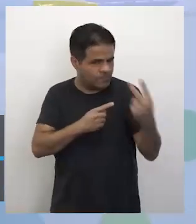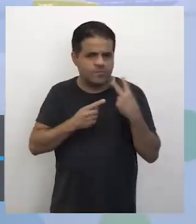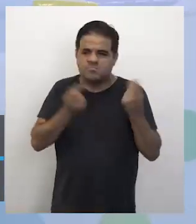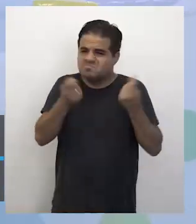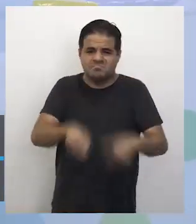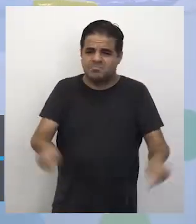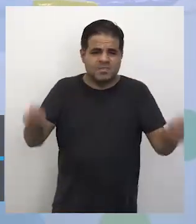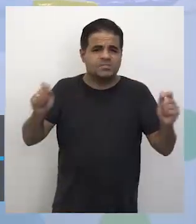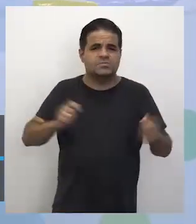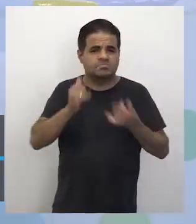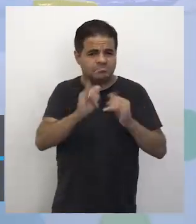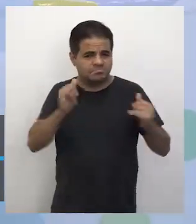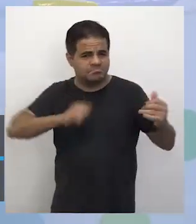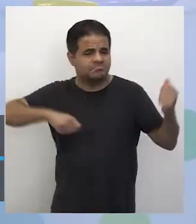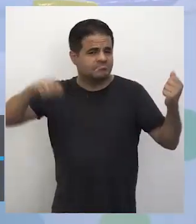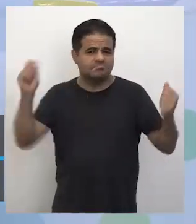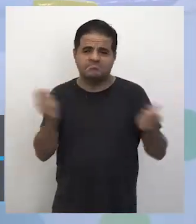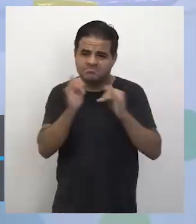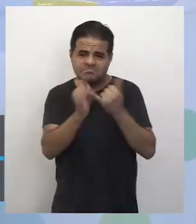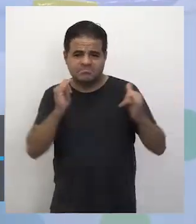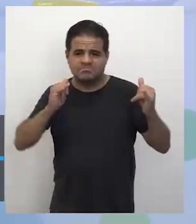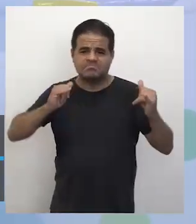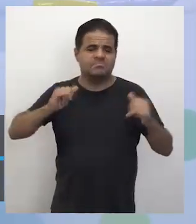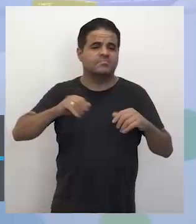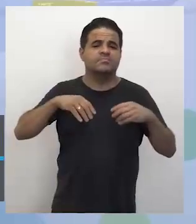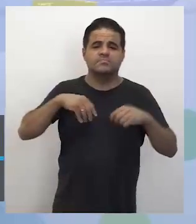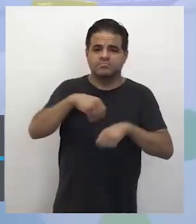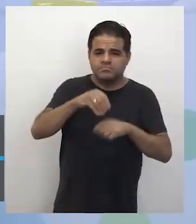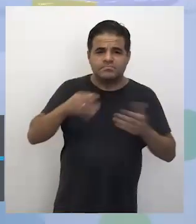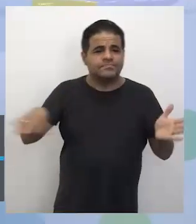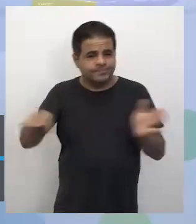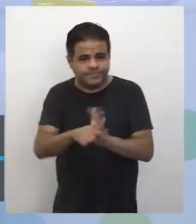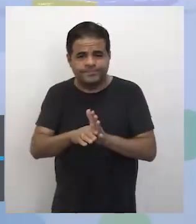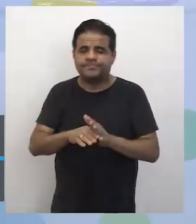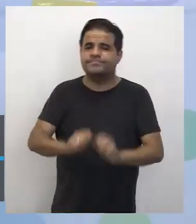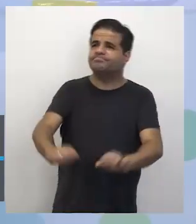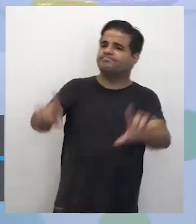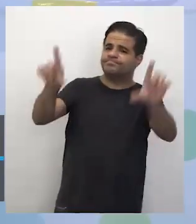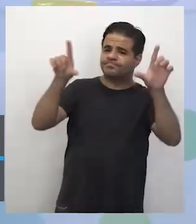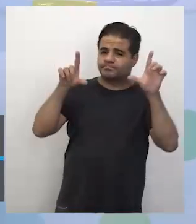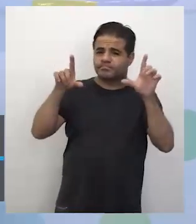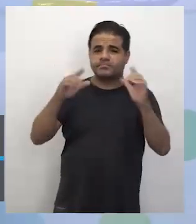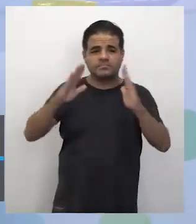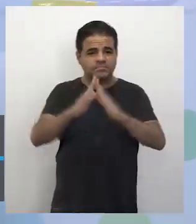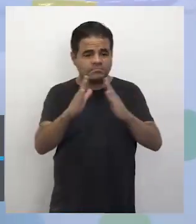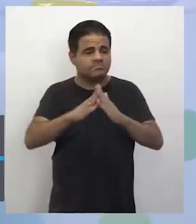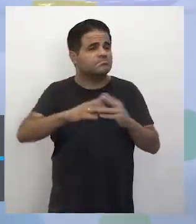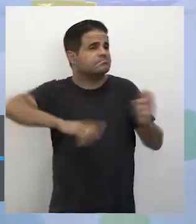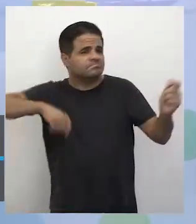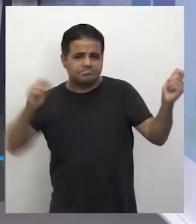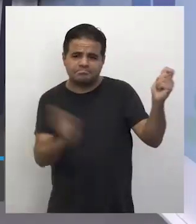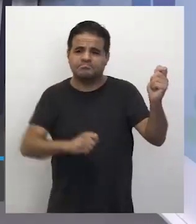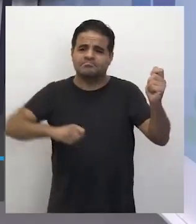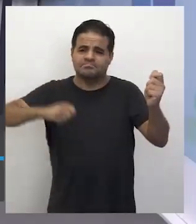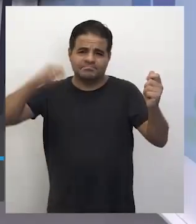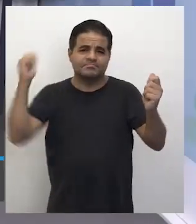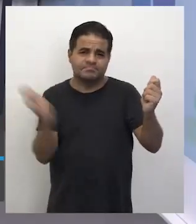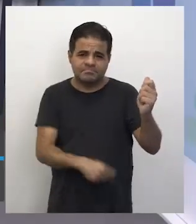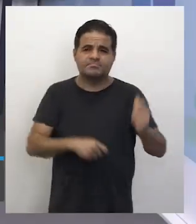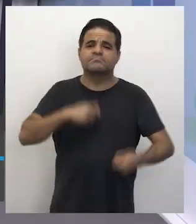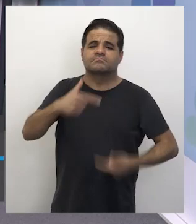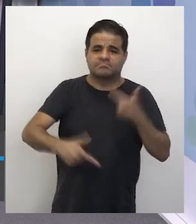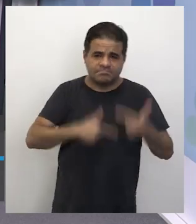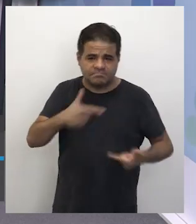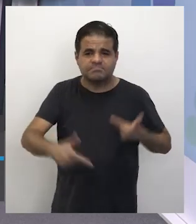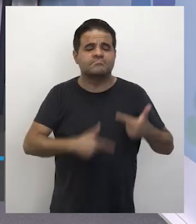depende elétrica. de Né? energia elétrica. Bom. É lógico que depende para transmissão, para chegar a imagem. Mas se eu tô aí em casa tocando lá, Então, pode tocar acabar a instrumento luz. é uma coisa